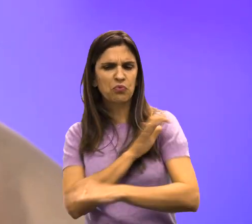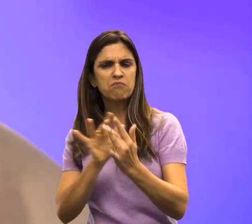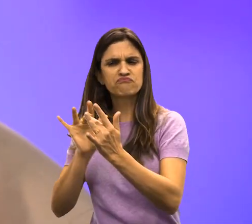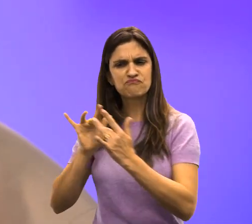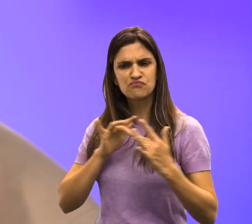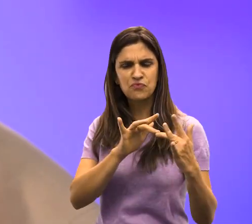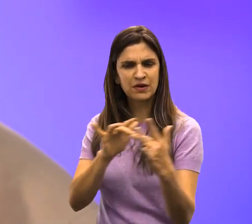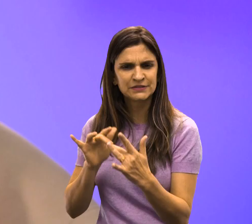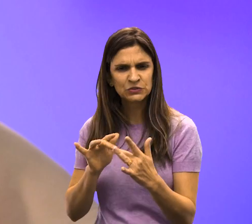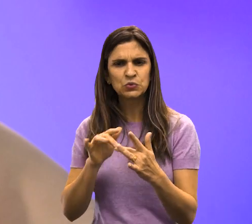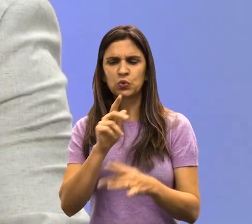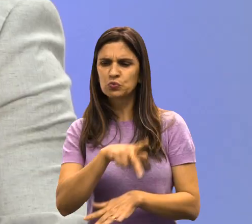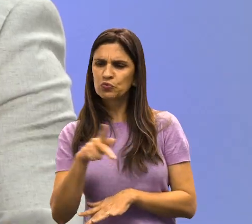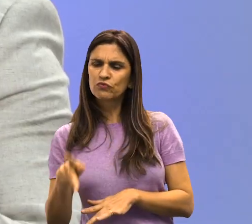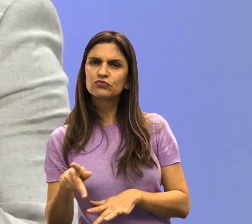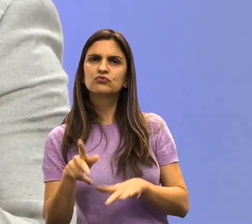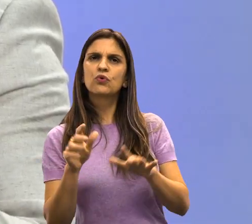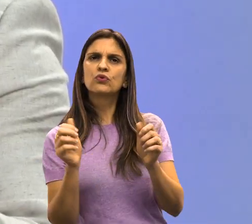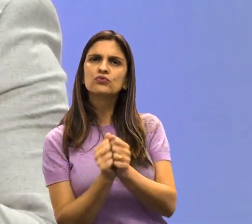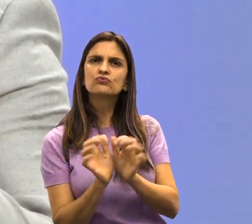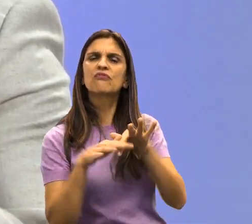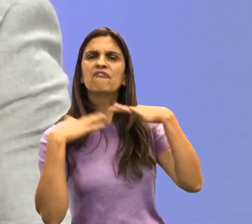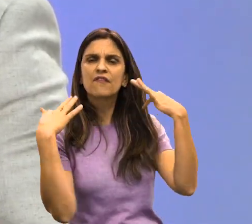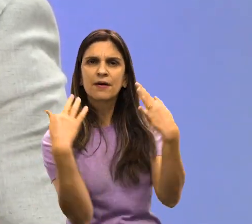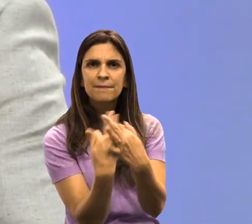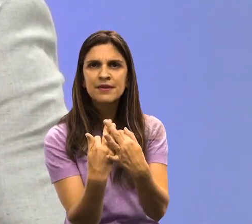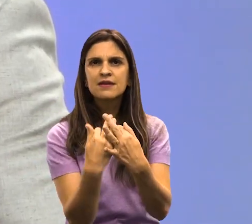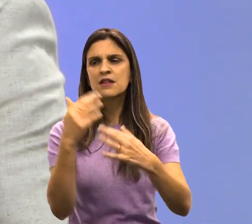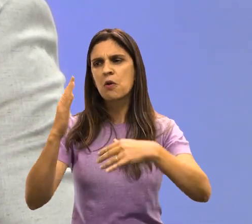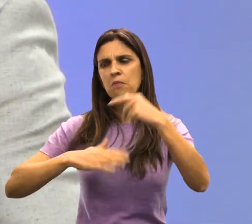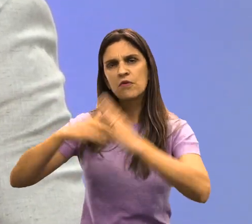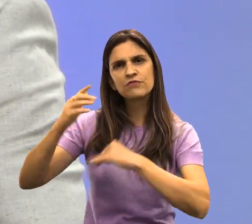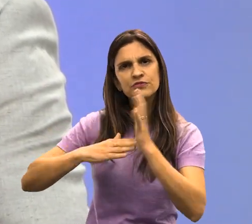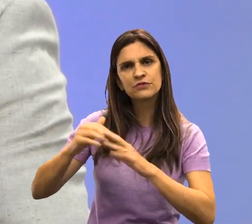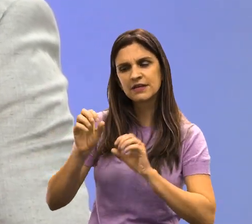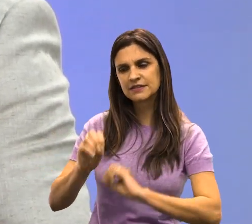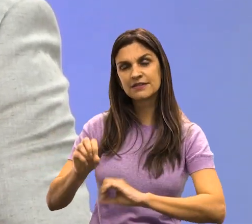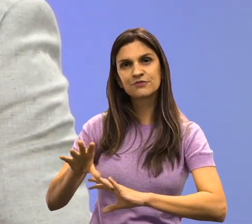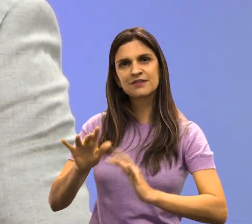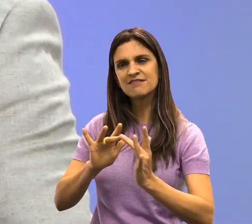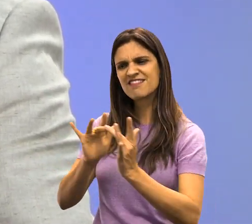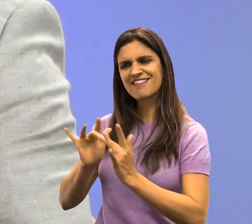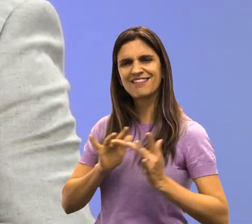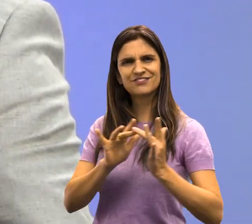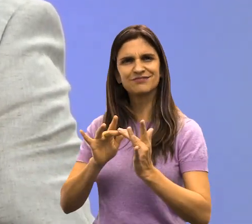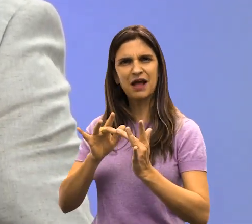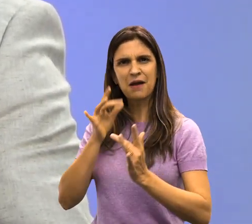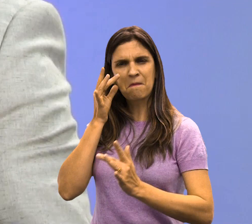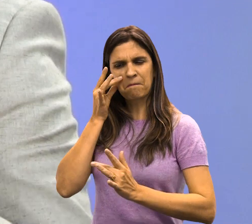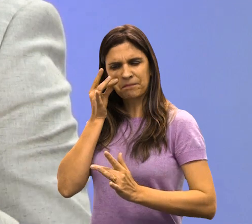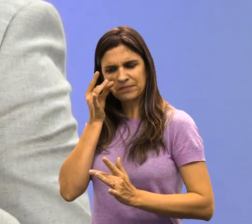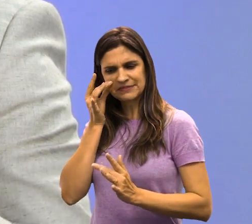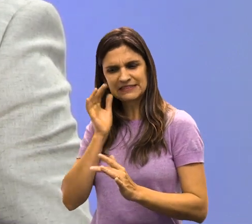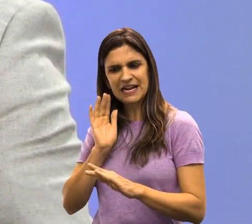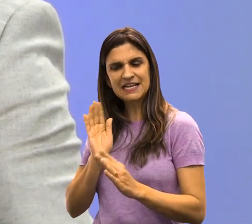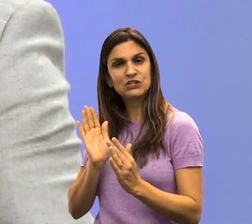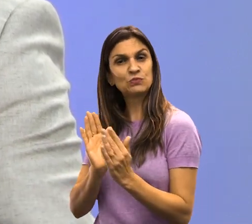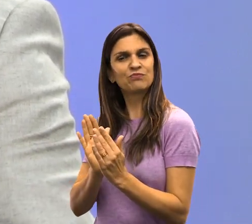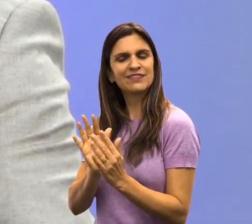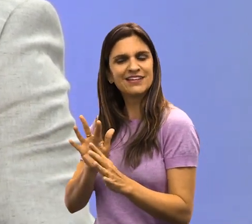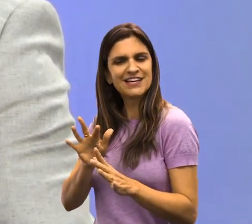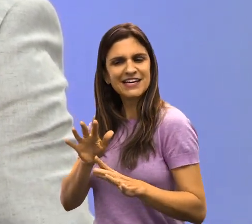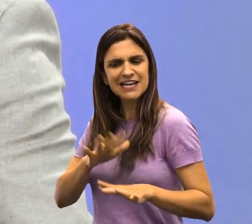ali diretamente com o aluno, com o pai, com todos os profissionais da educação. Então, essa representação hoje se